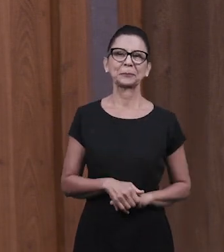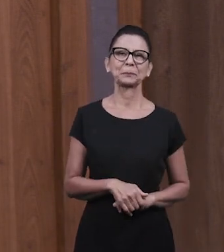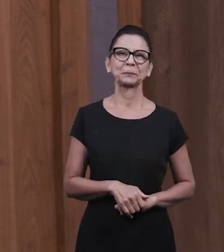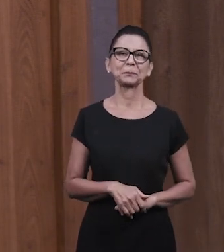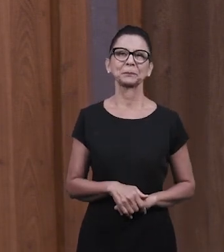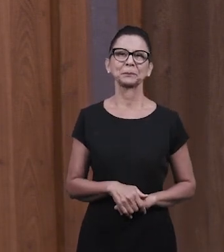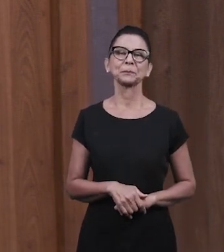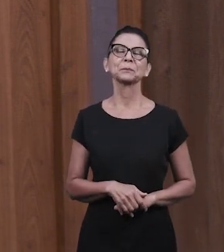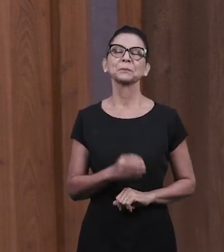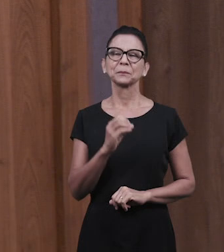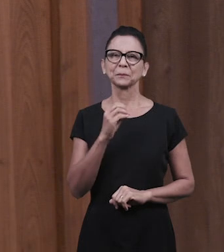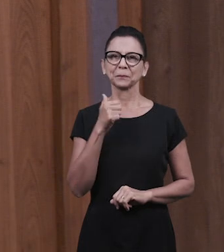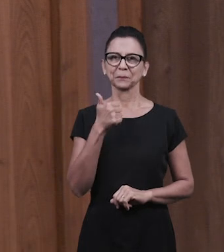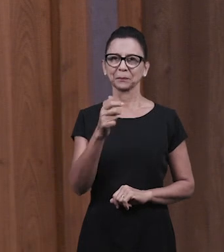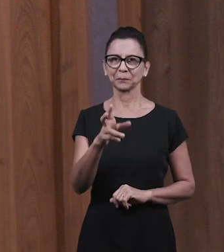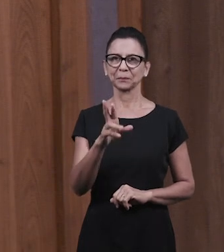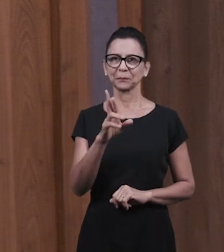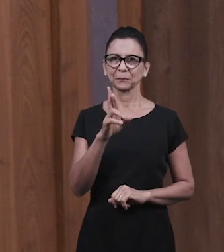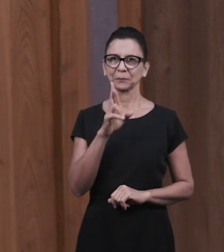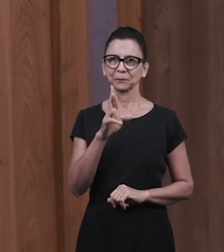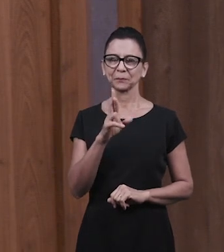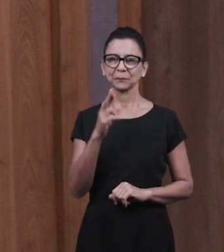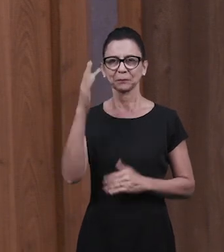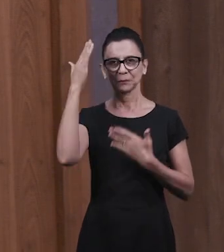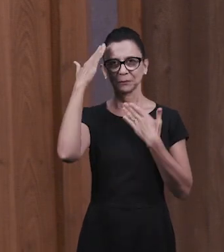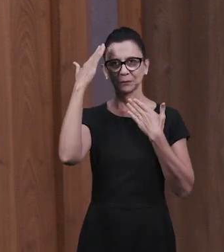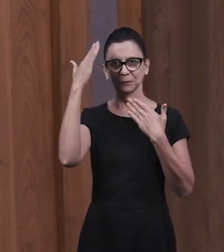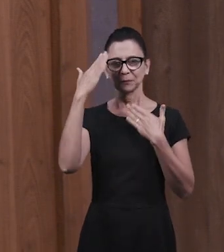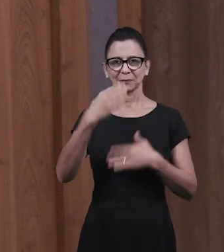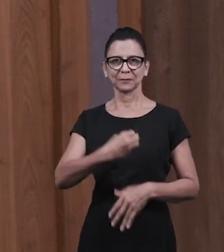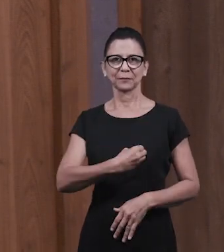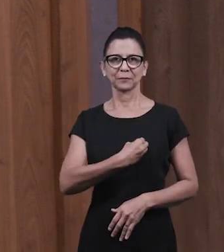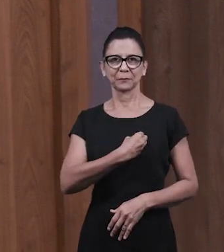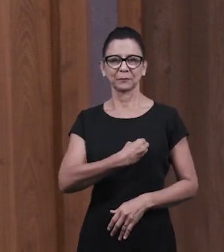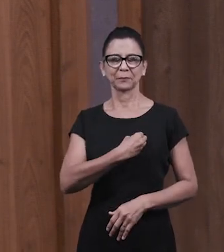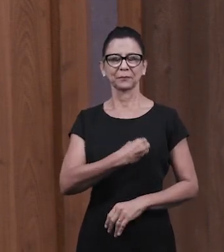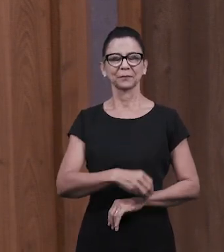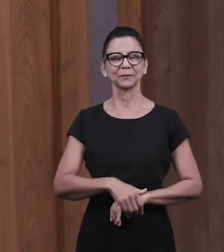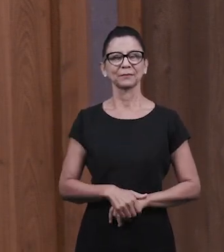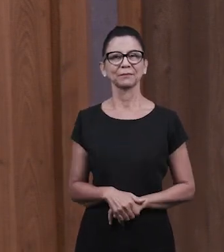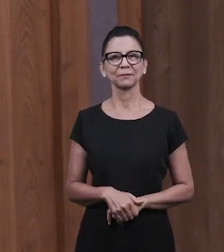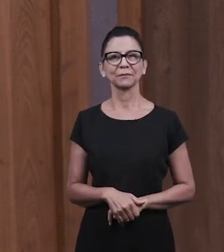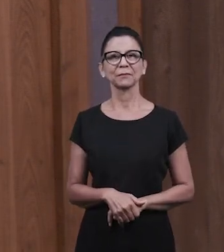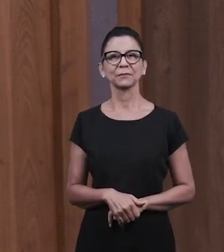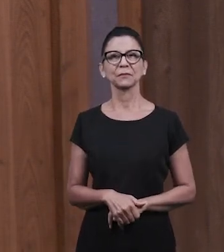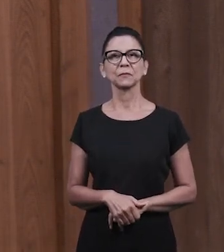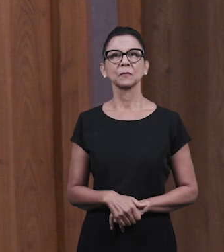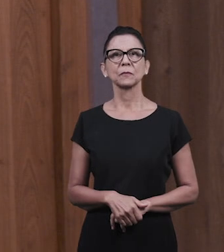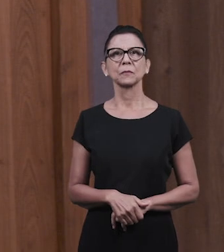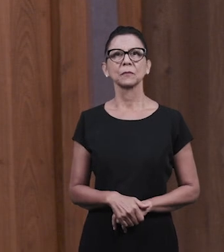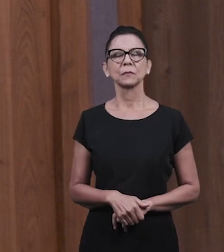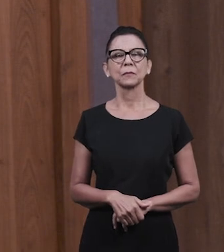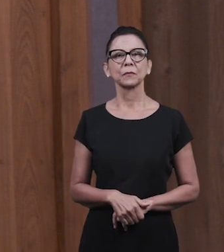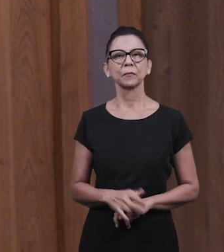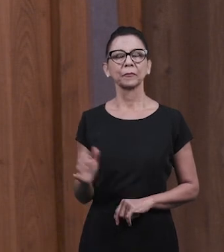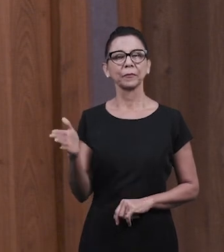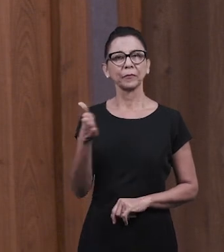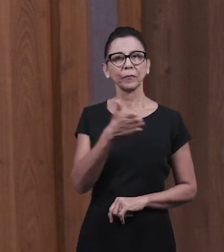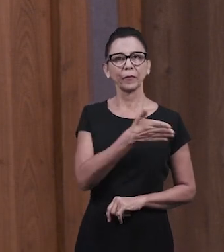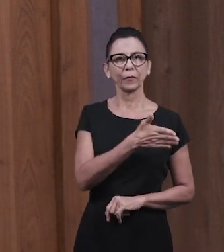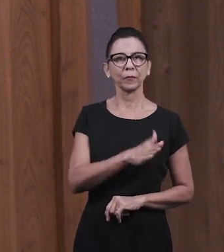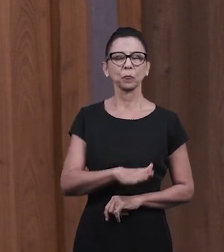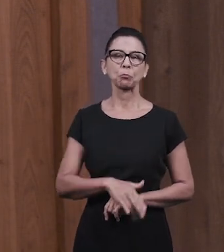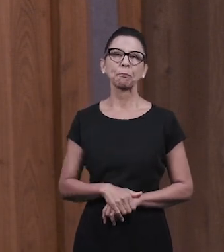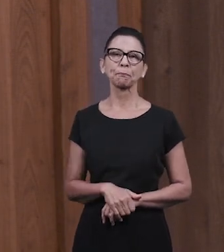homem. Muito bem colocado na sua resposta. Muito obrigado pela sua participação, viu? Agora vamos à nossa segunda parte